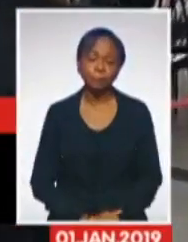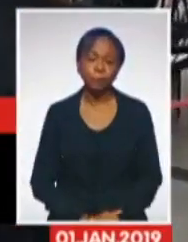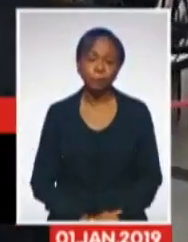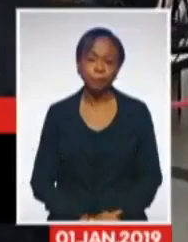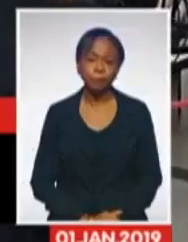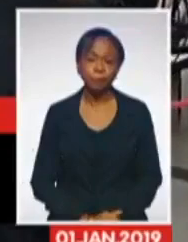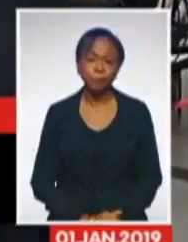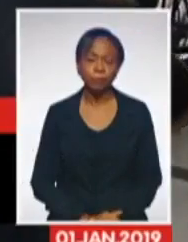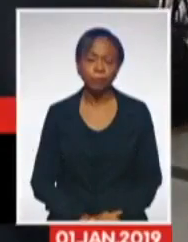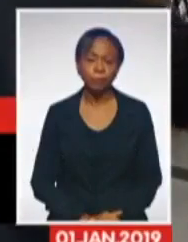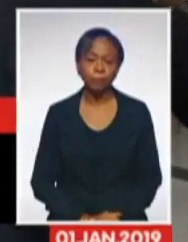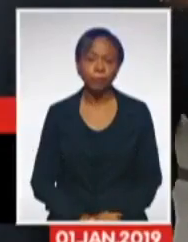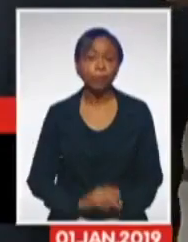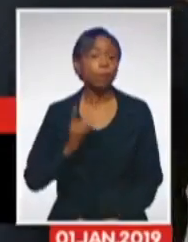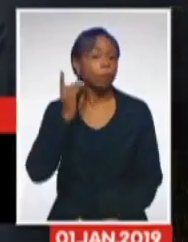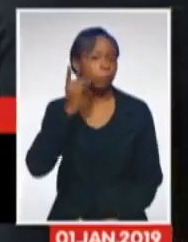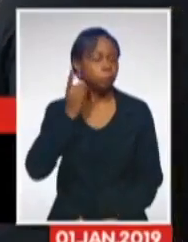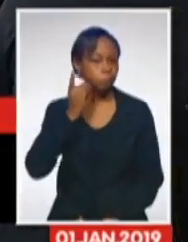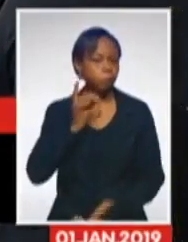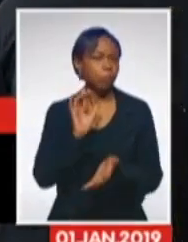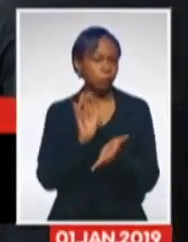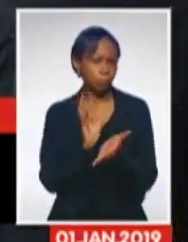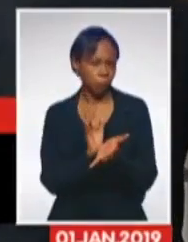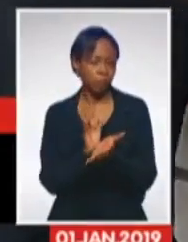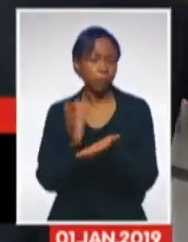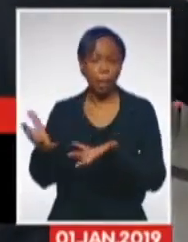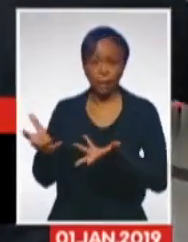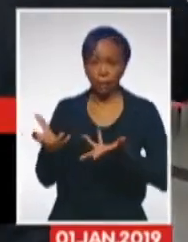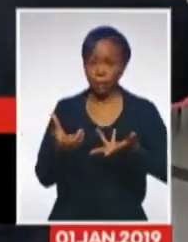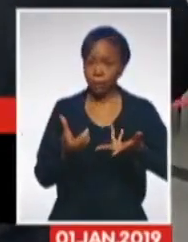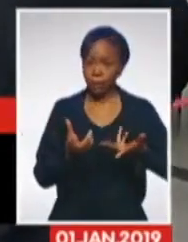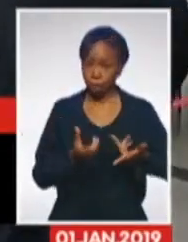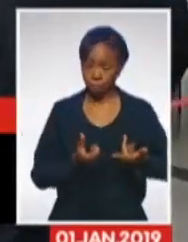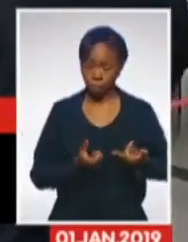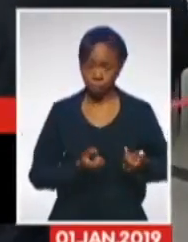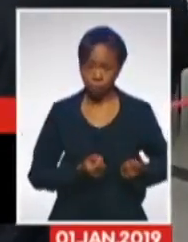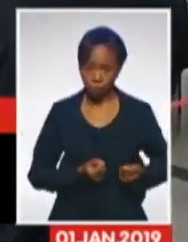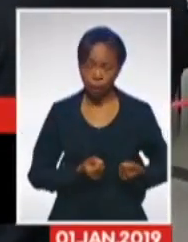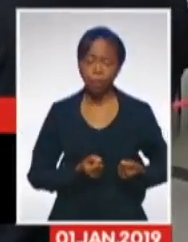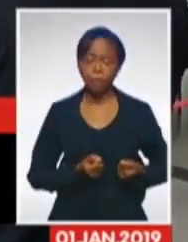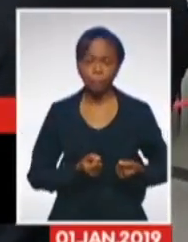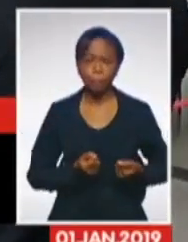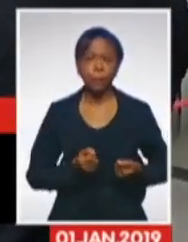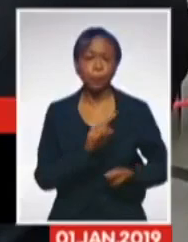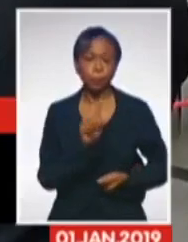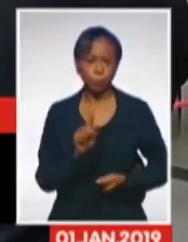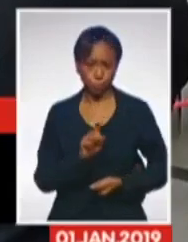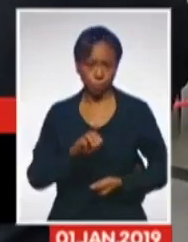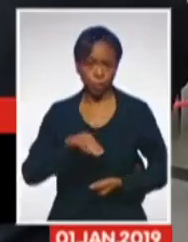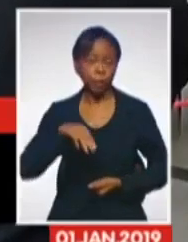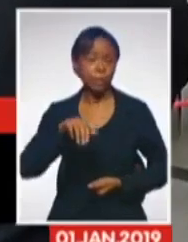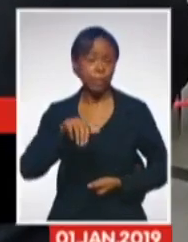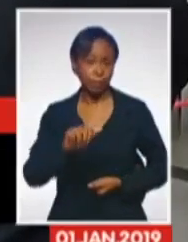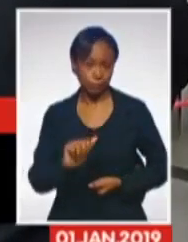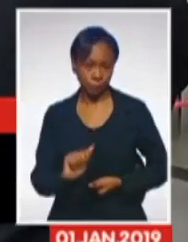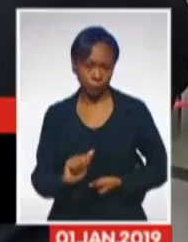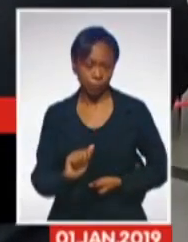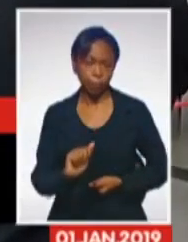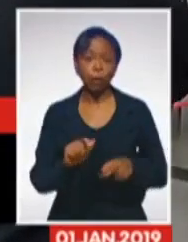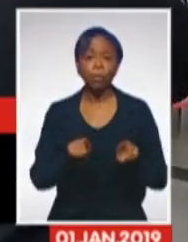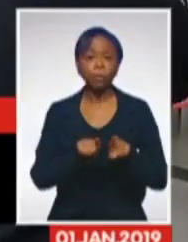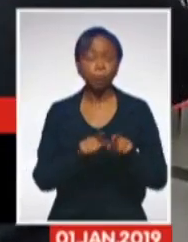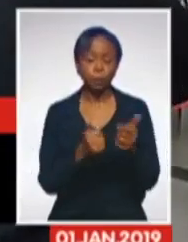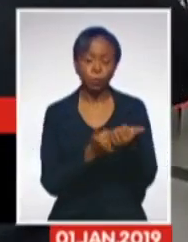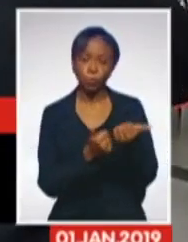pela comitiva de deputados que foi designada pelo presidente da Assembleia, Dal Cleber Lopes, o governador Romeu Zema e seu